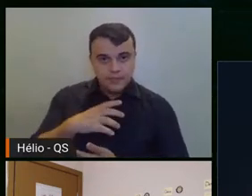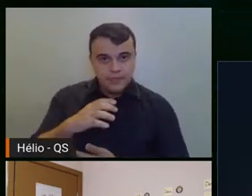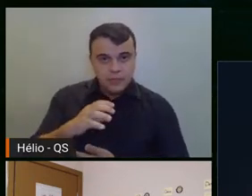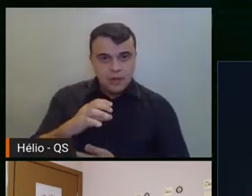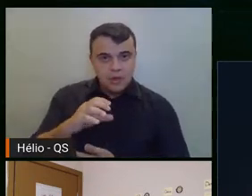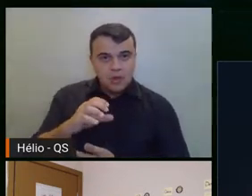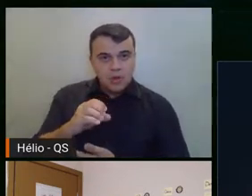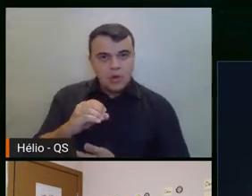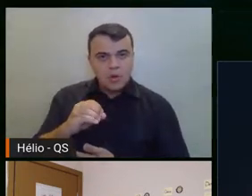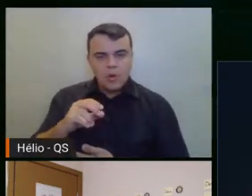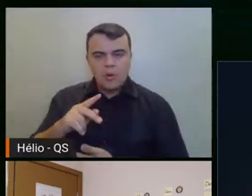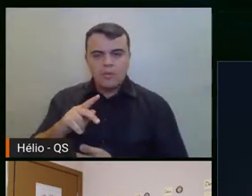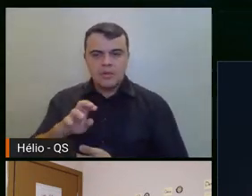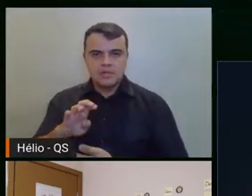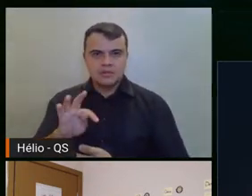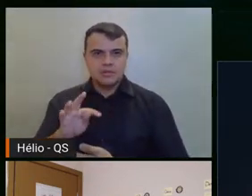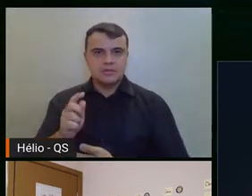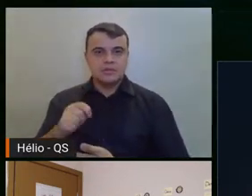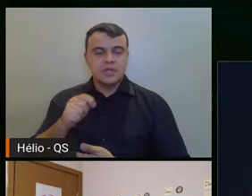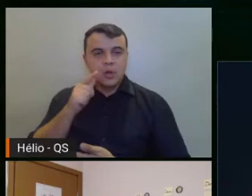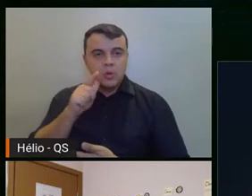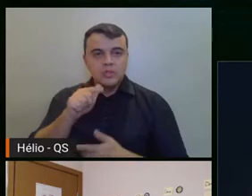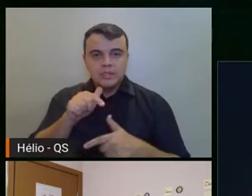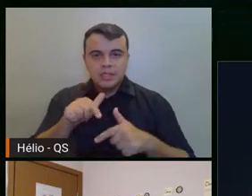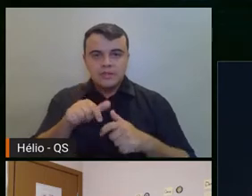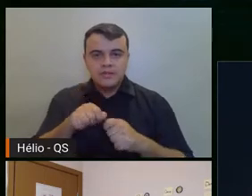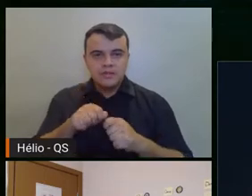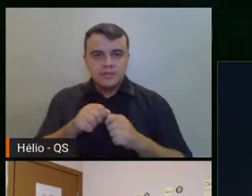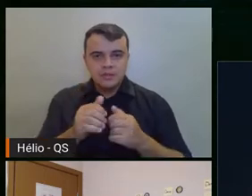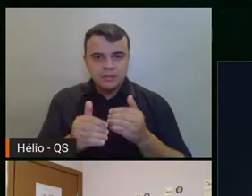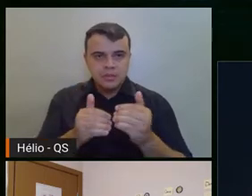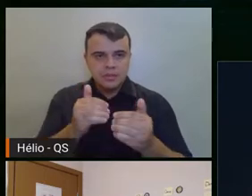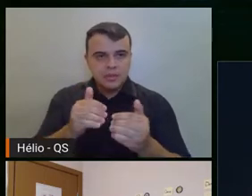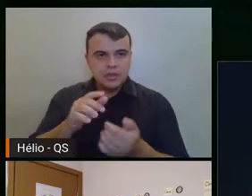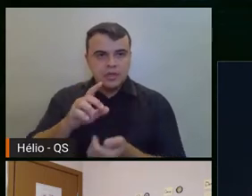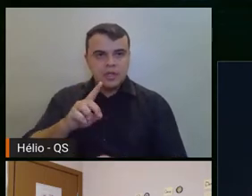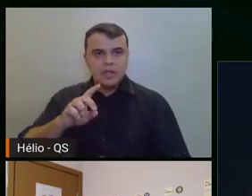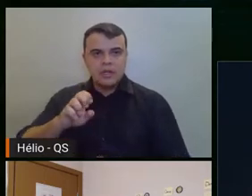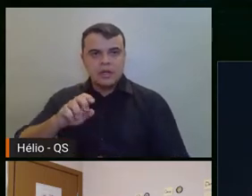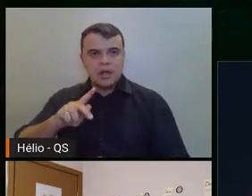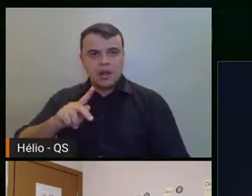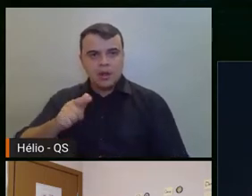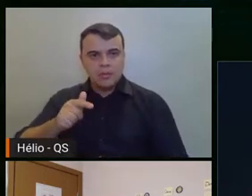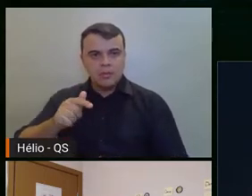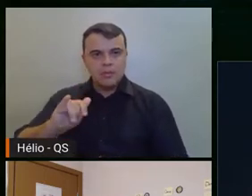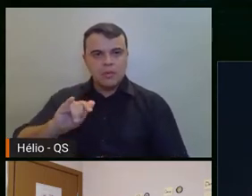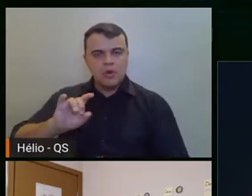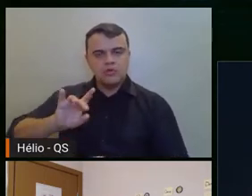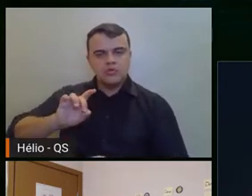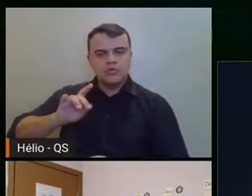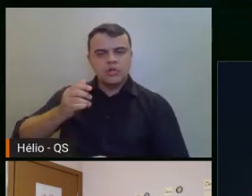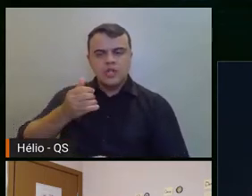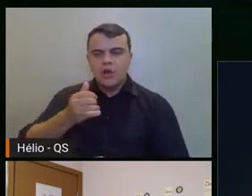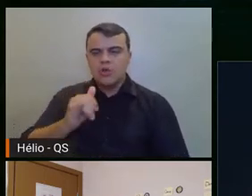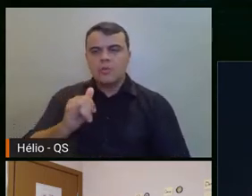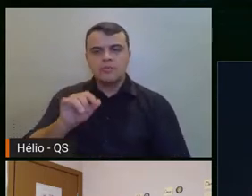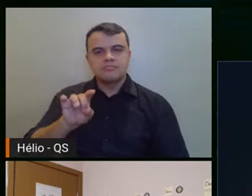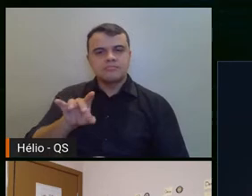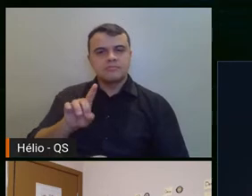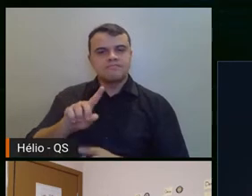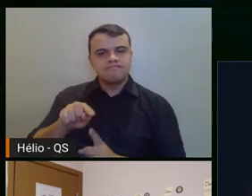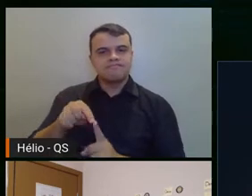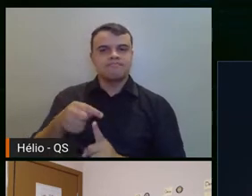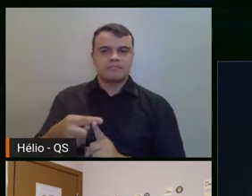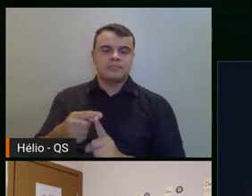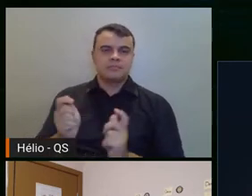ali justamente para você conseguir trabalhar ali com o processo de Deploy ali muito mais automatizado com muito mais recursos então